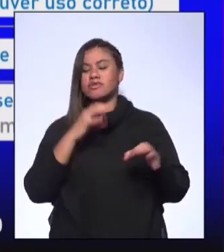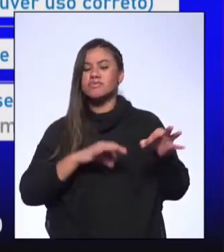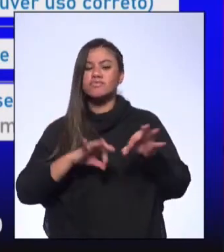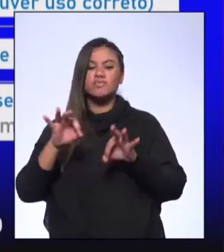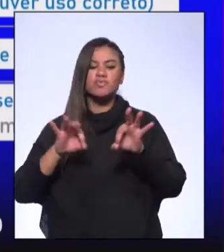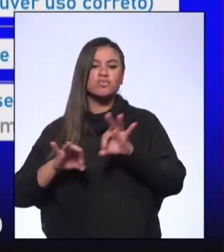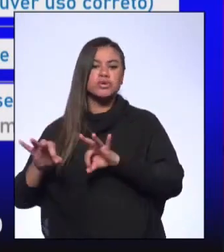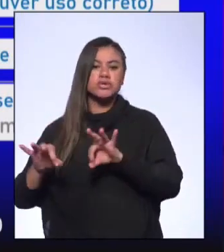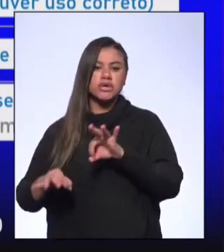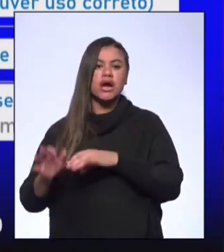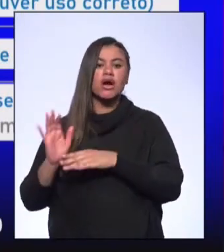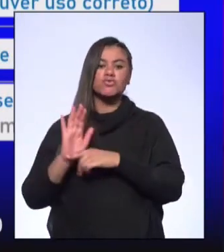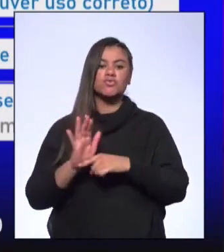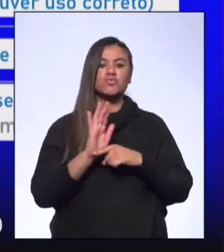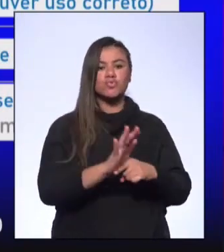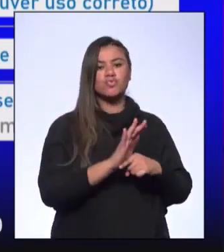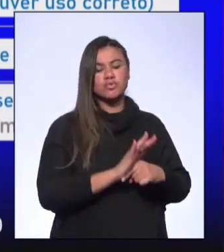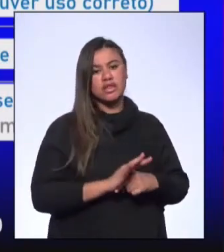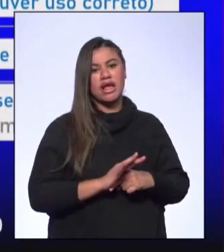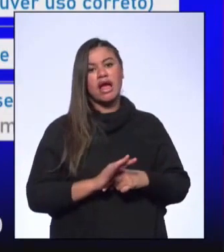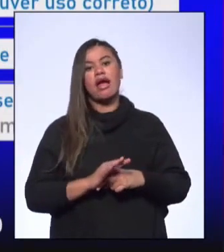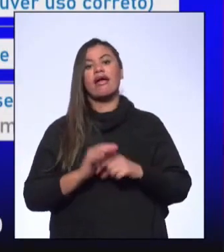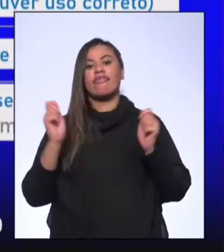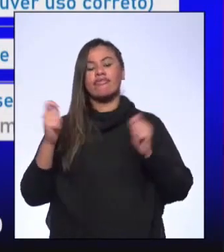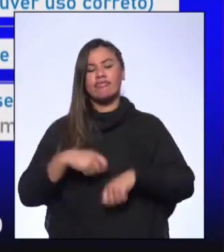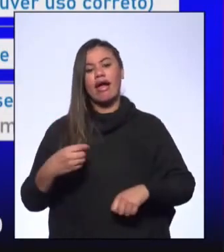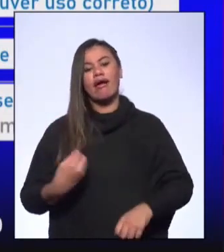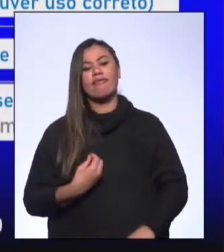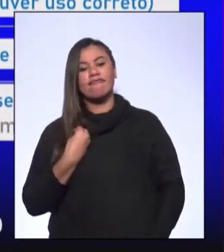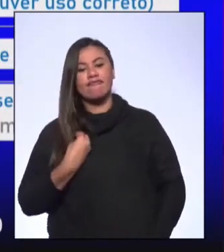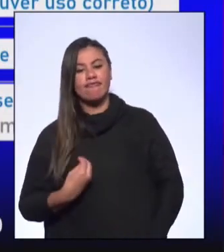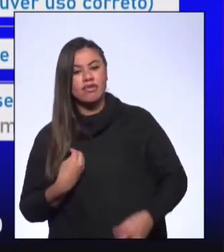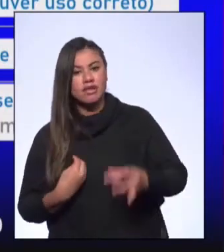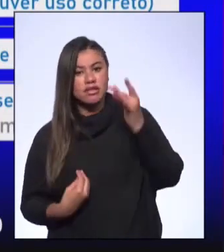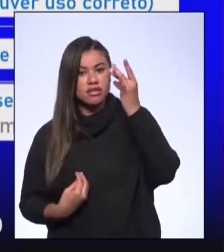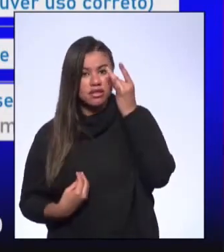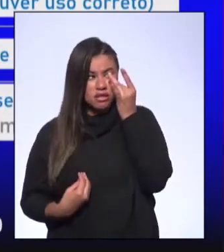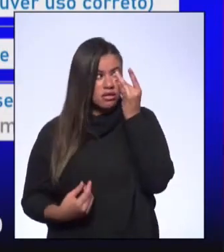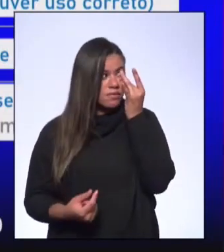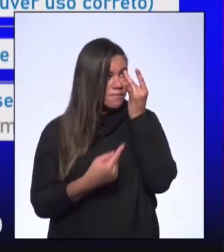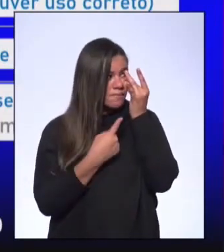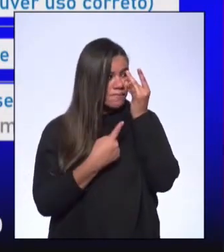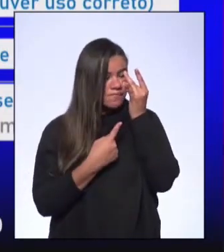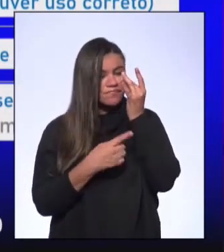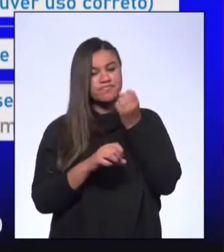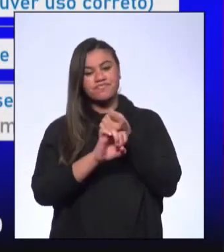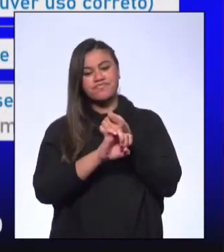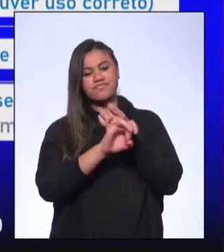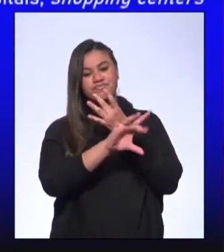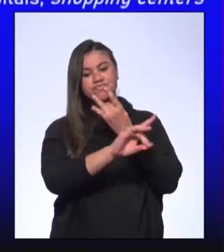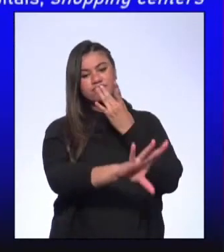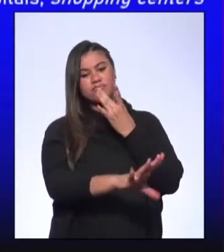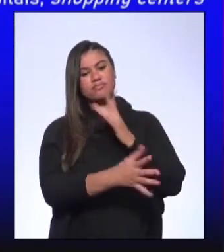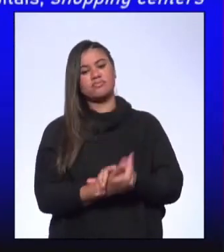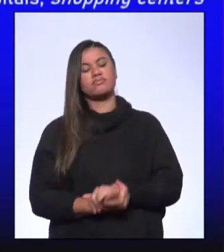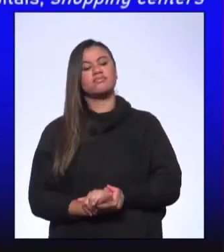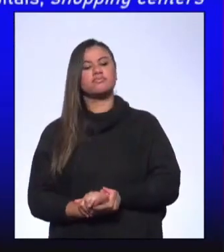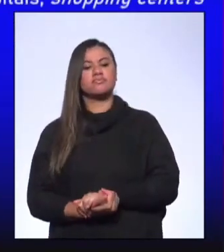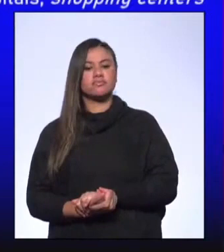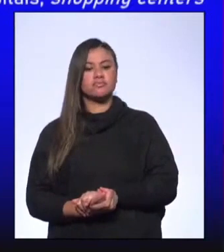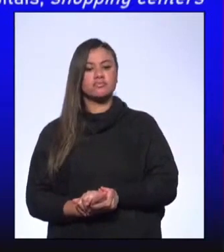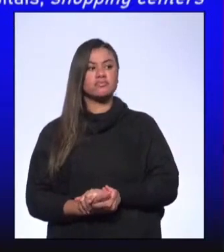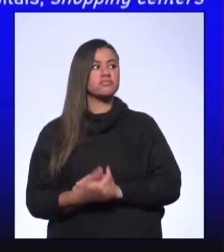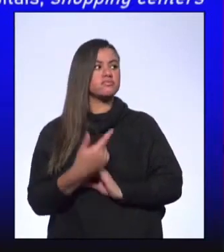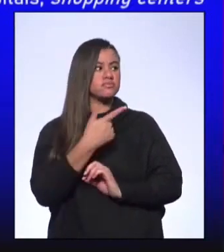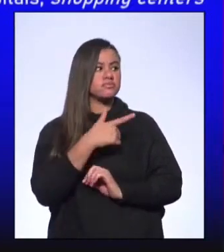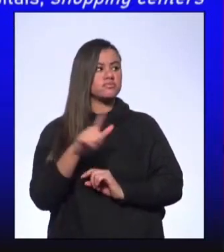onde haja um misto de presencial e ensino e estudo à distância. Triagem de